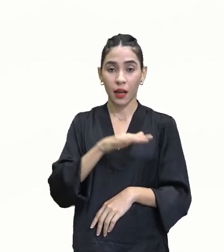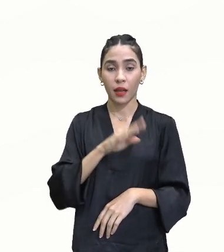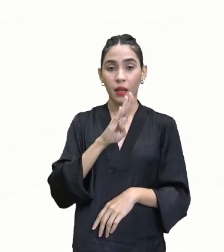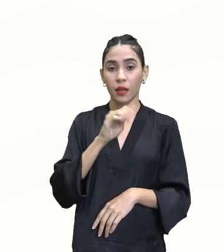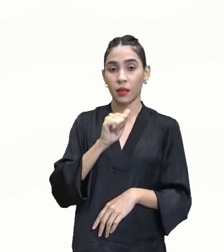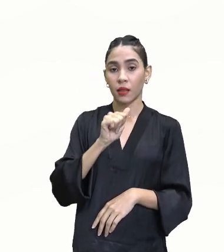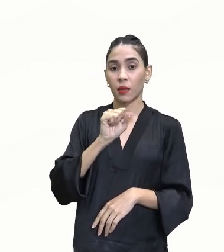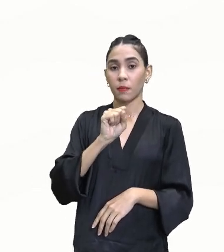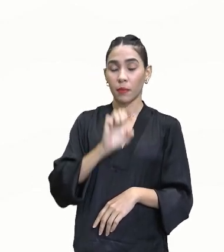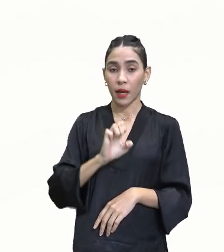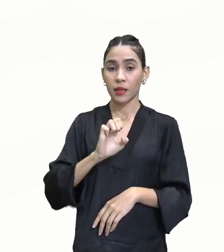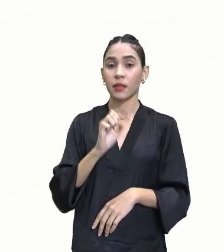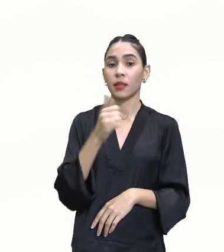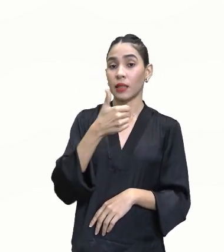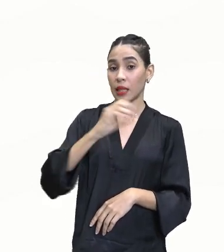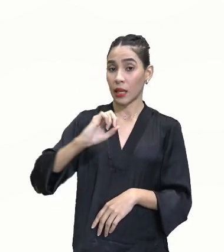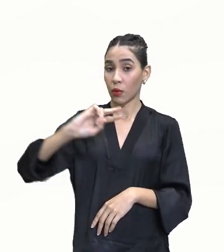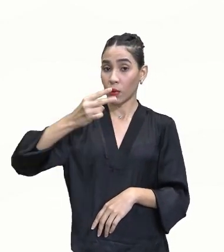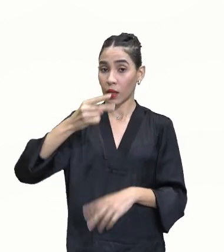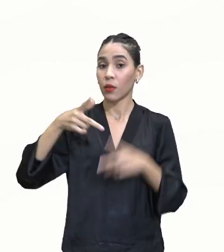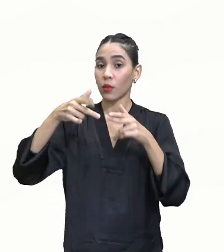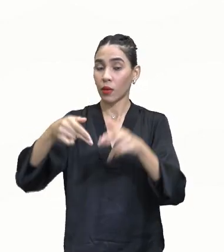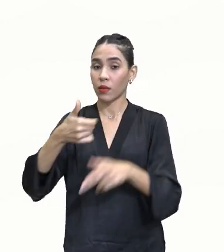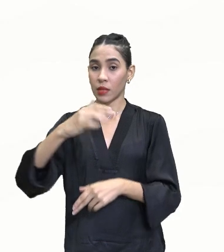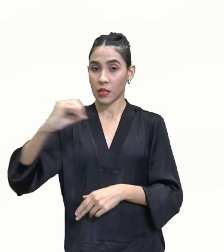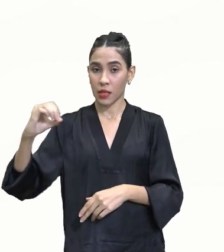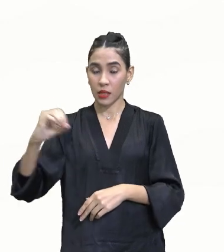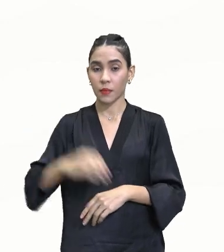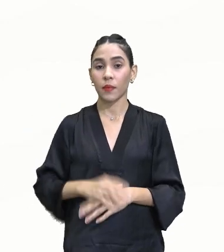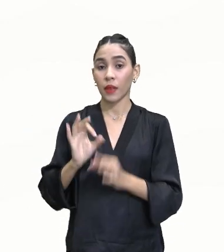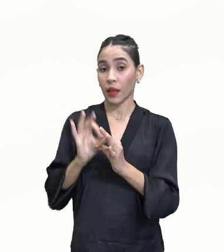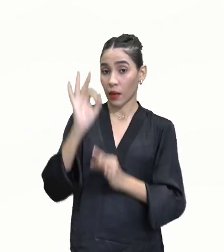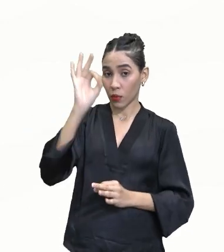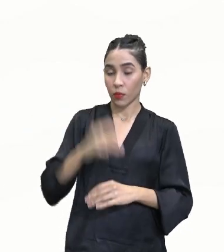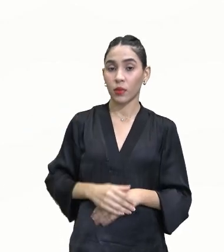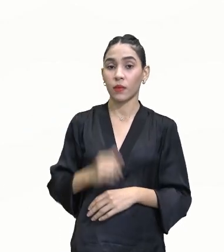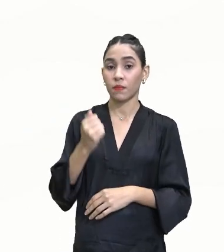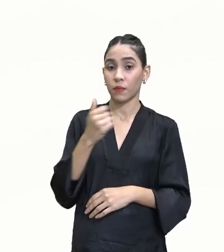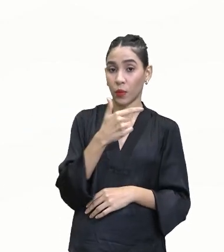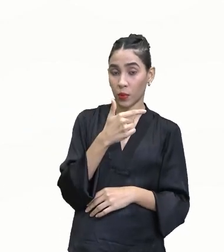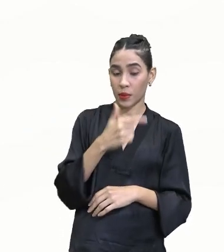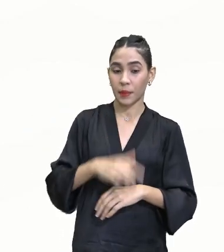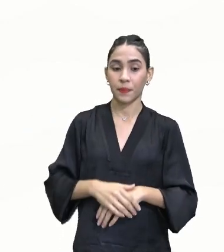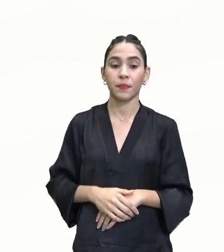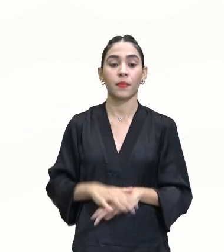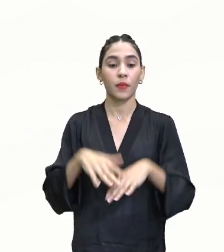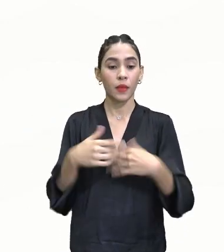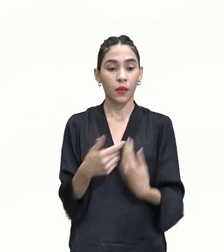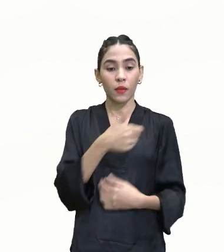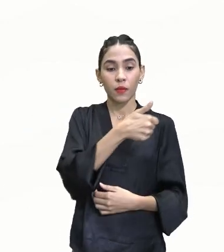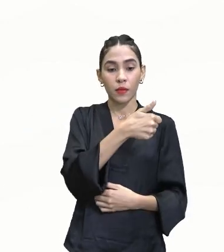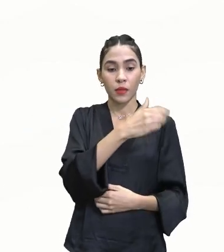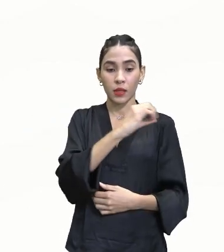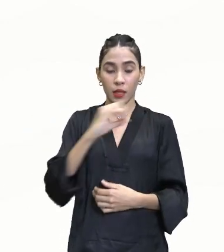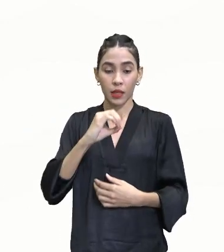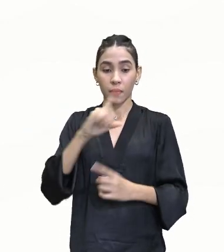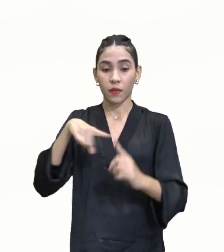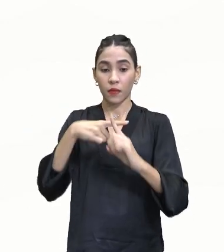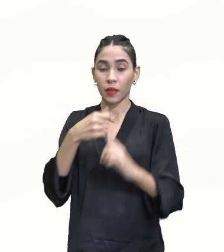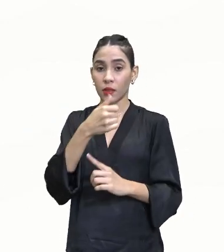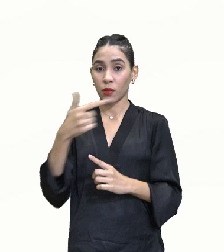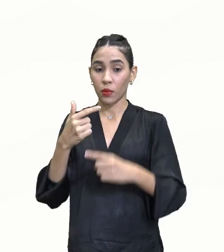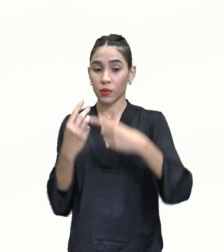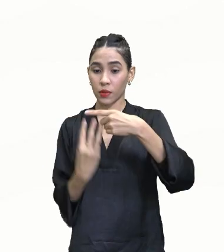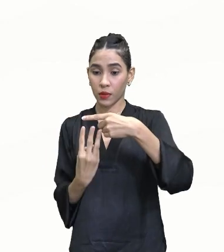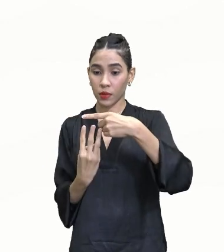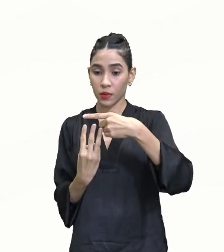lá? 10 ao quadrado, 100. A altura da pirâmide, 12. Então, ficou simples aí, não ficou? Porque